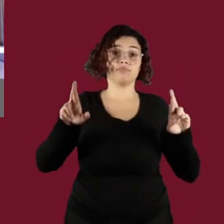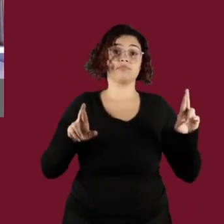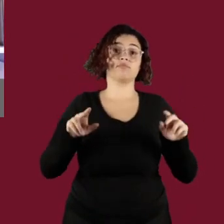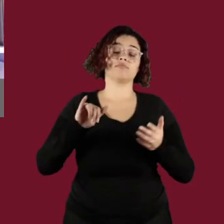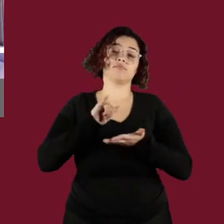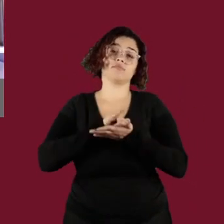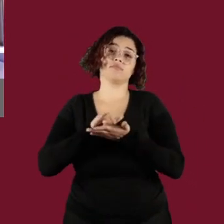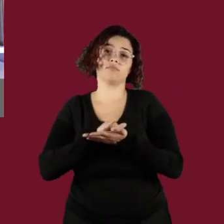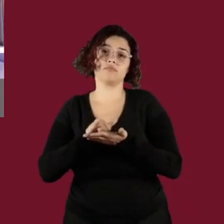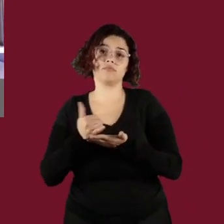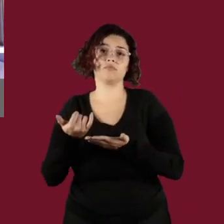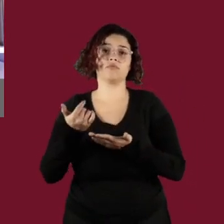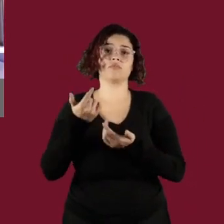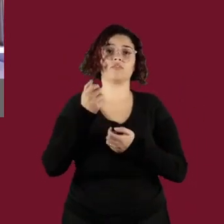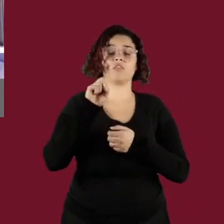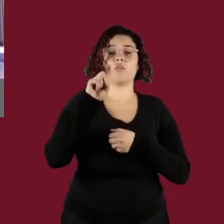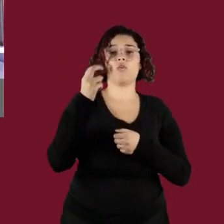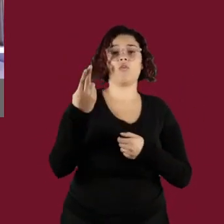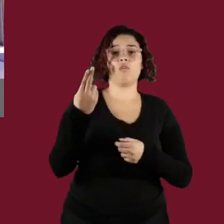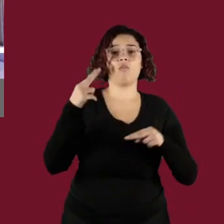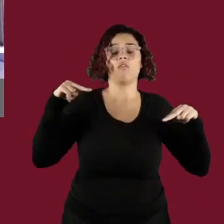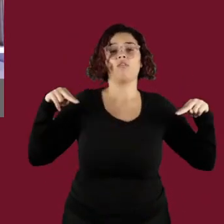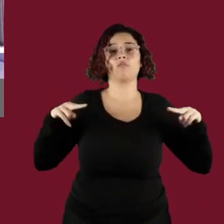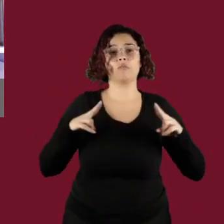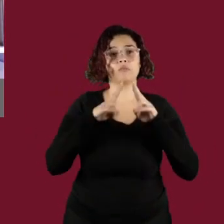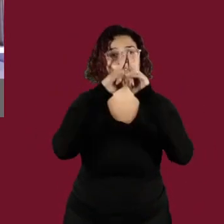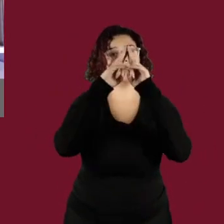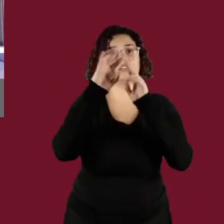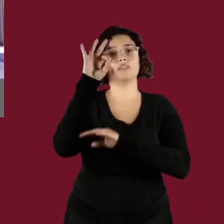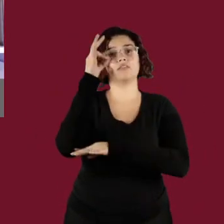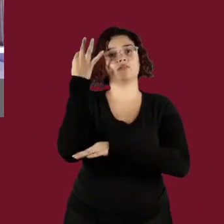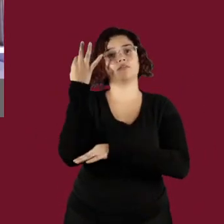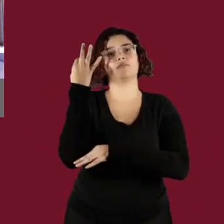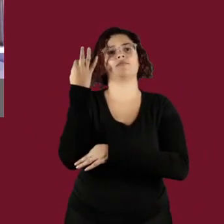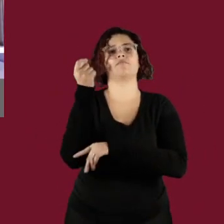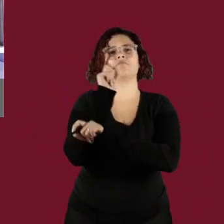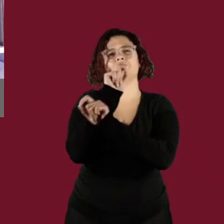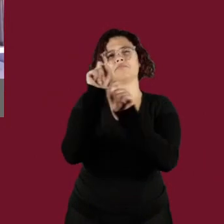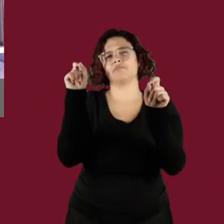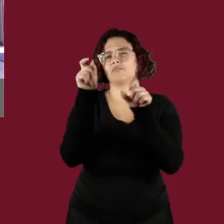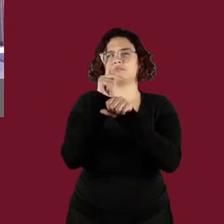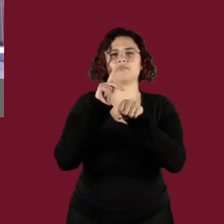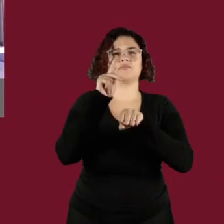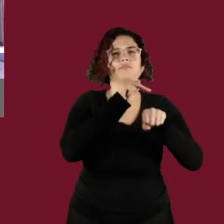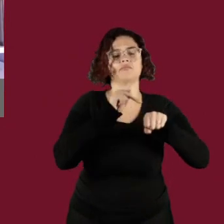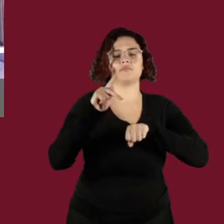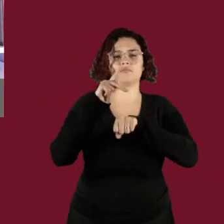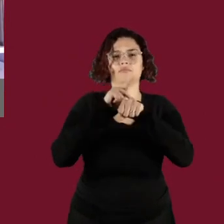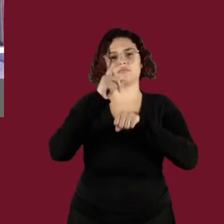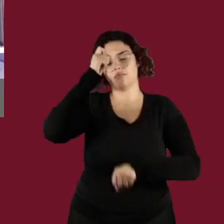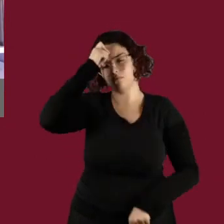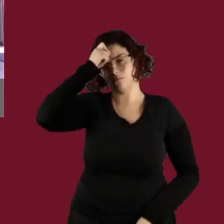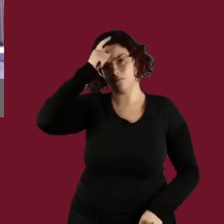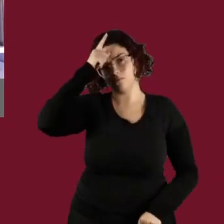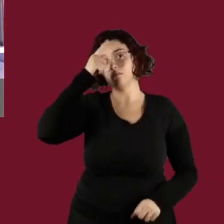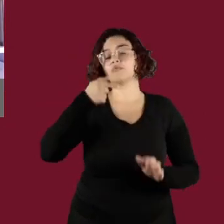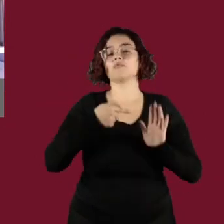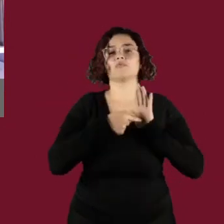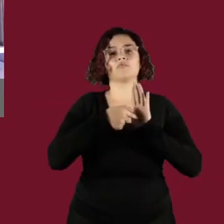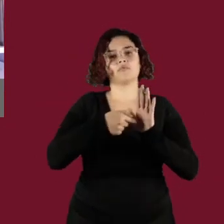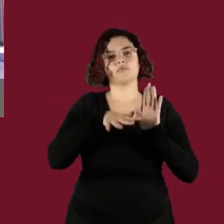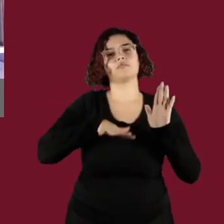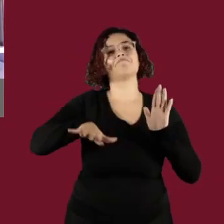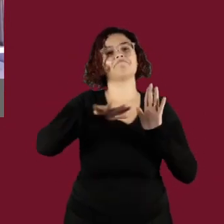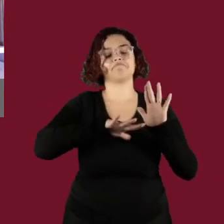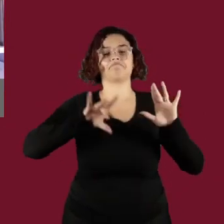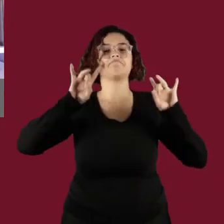ou em Paris vai trazer e nós disseminamos para os países. Então, a cultura tem um espaço privilegiado,